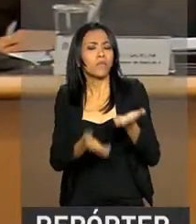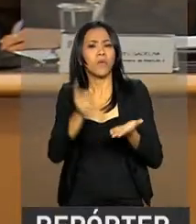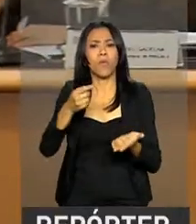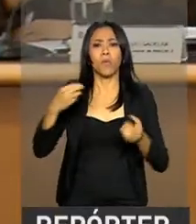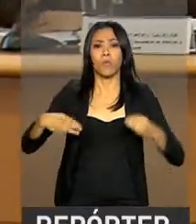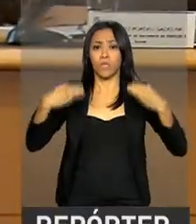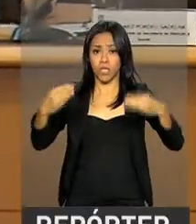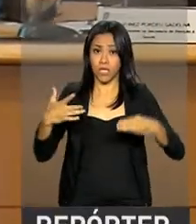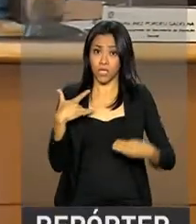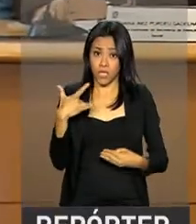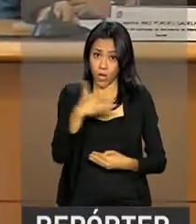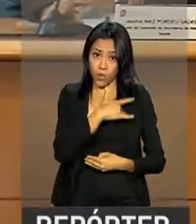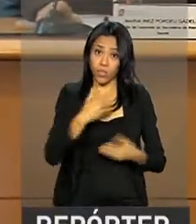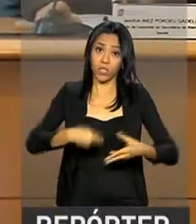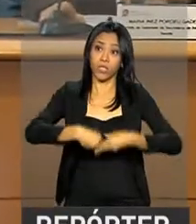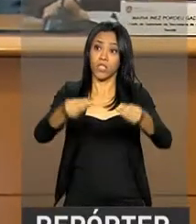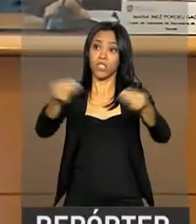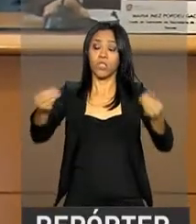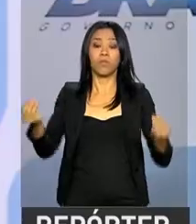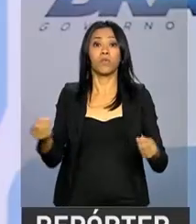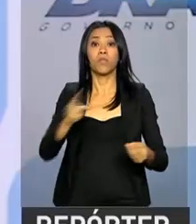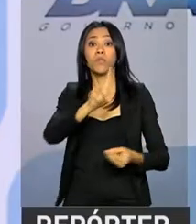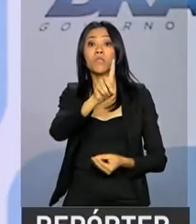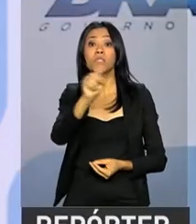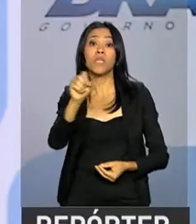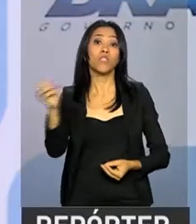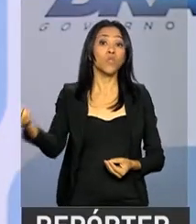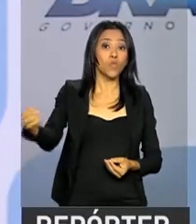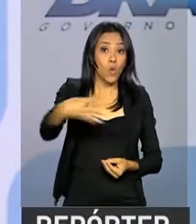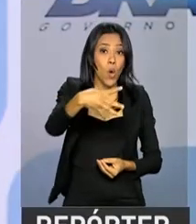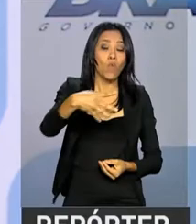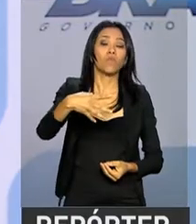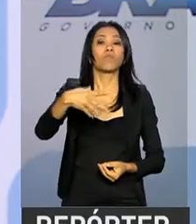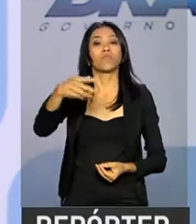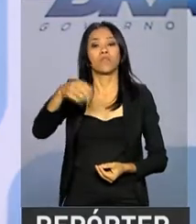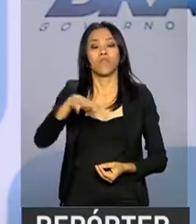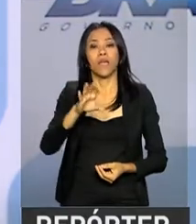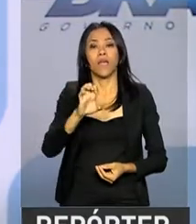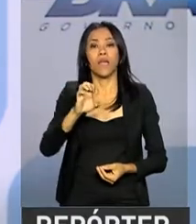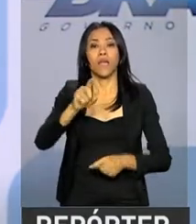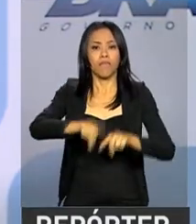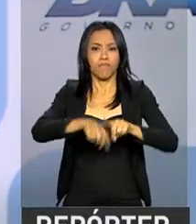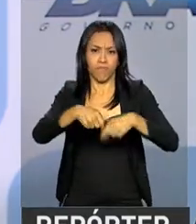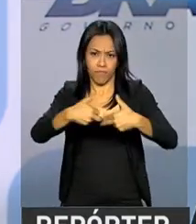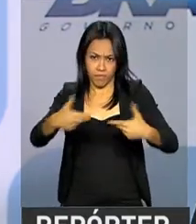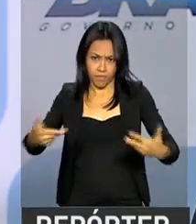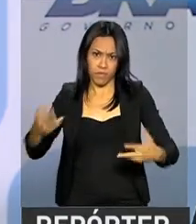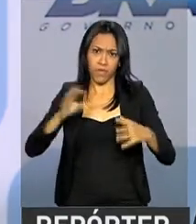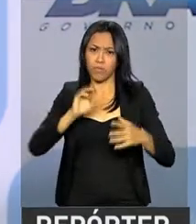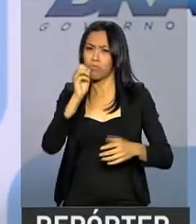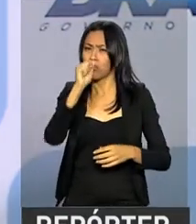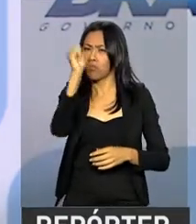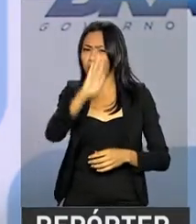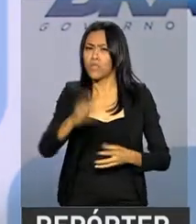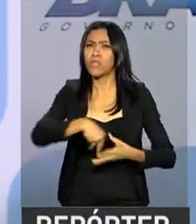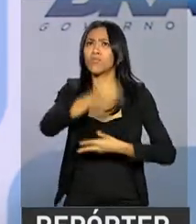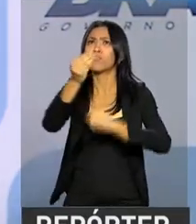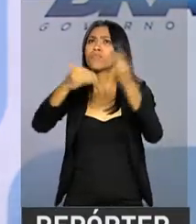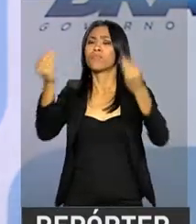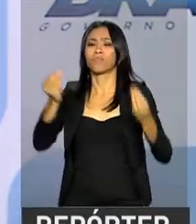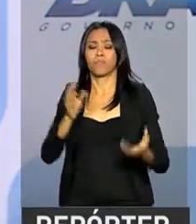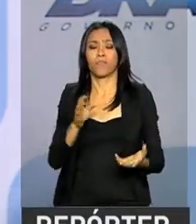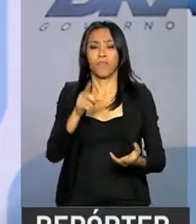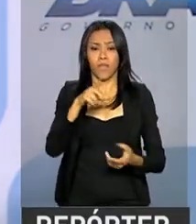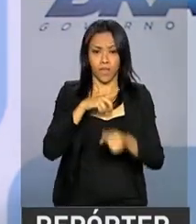saúde está distribuindo 100 novos equipamentos para radioterapia em todo o país nós temos um médio recomendado